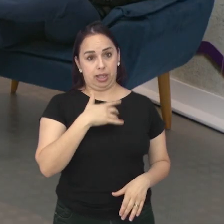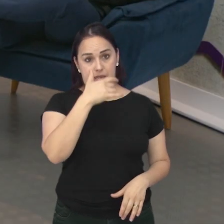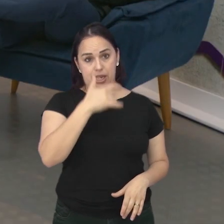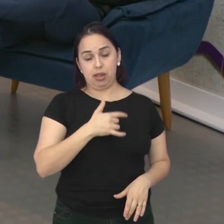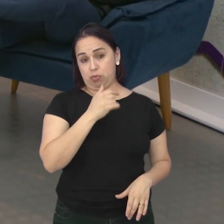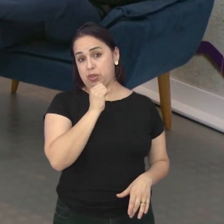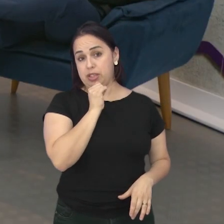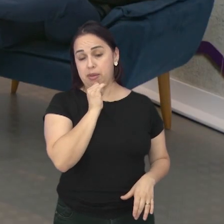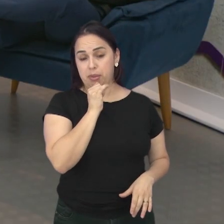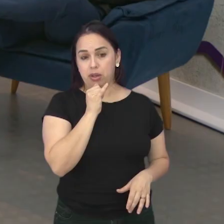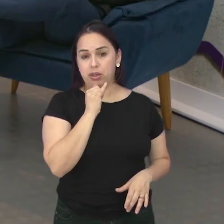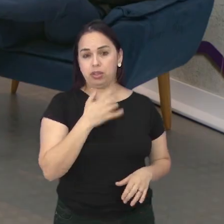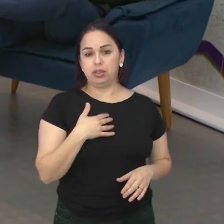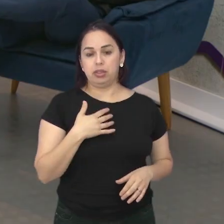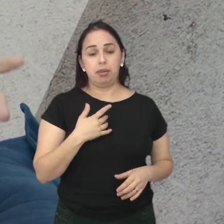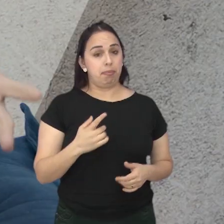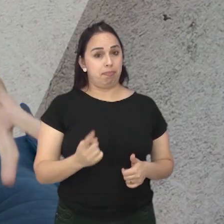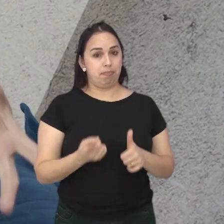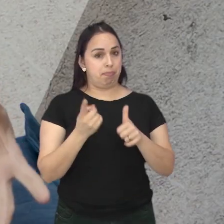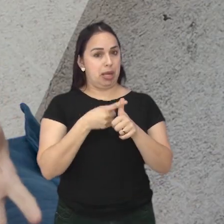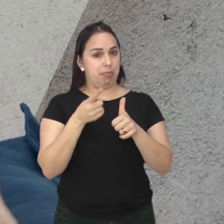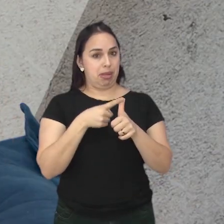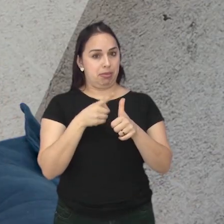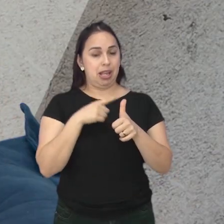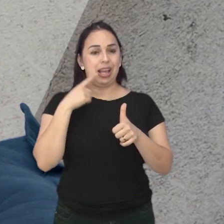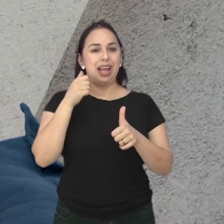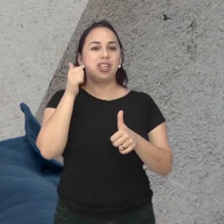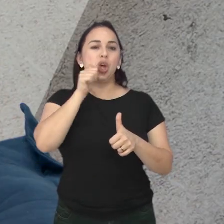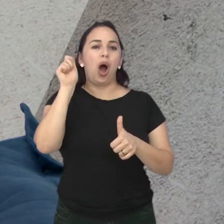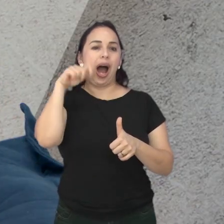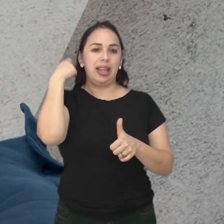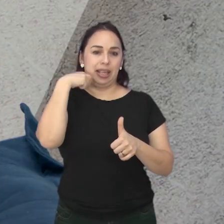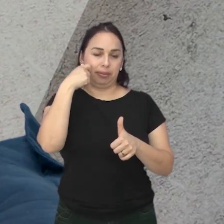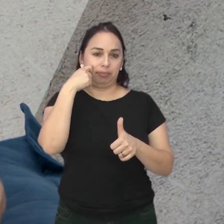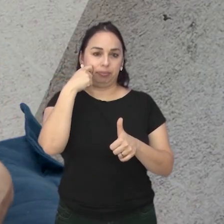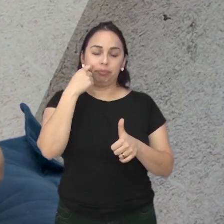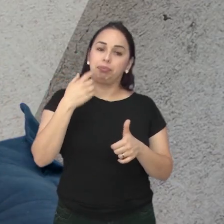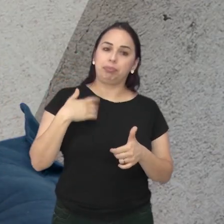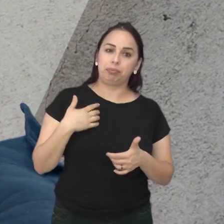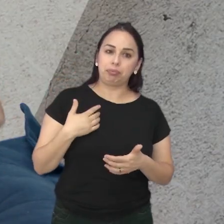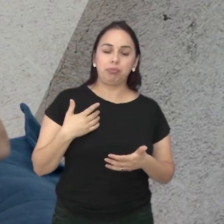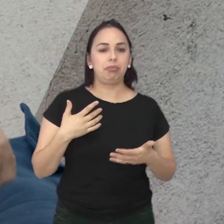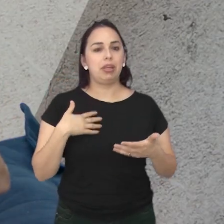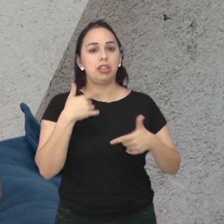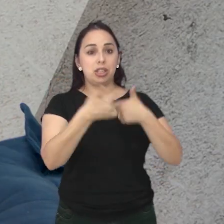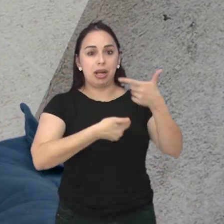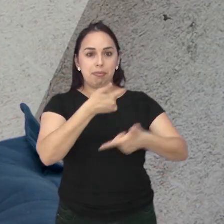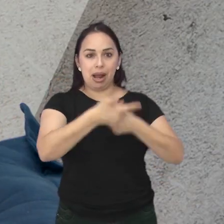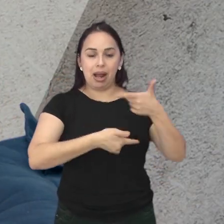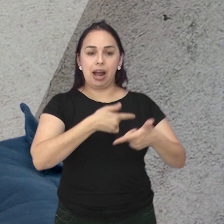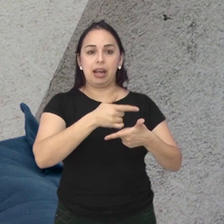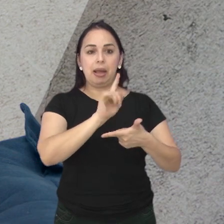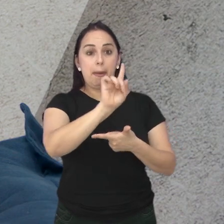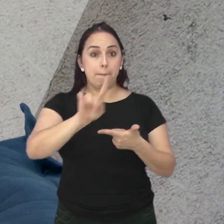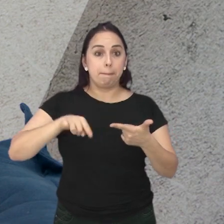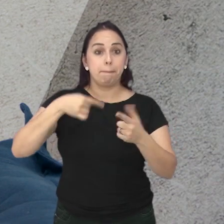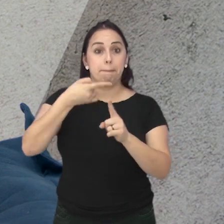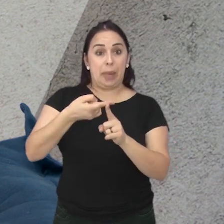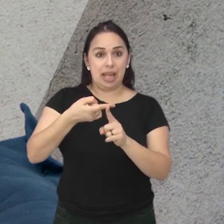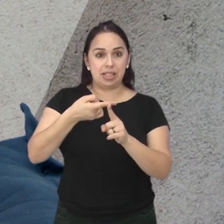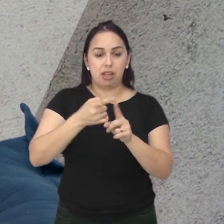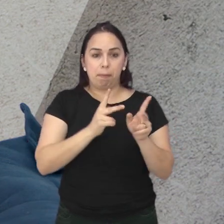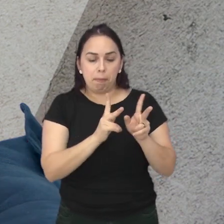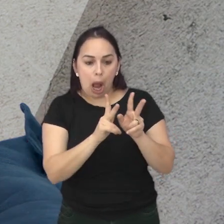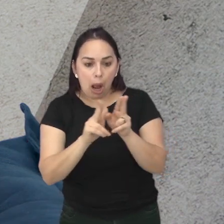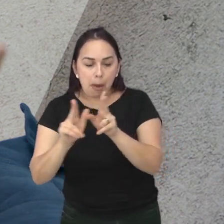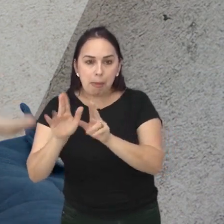por exemplo, comecei exclusivamente como atriz. Então, surgiu a necessidade de trabalhar também como produtora.